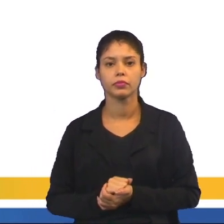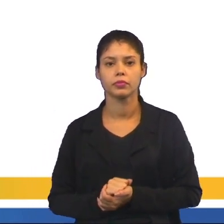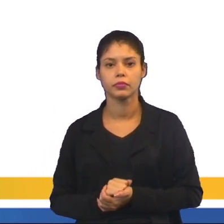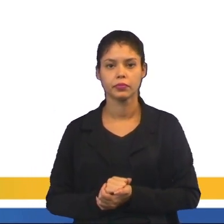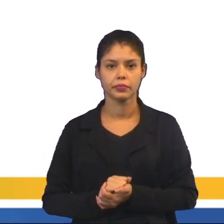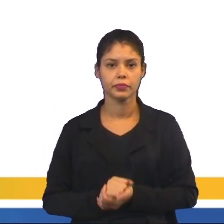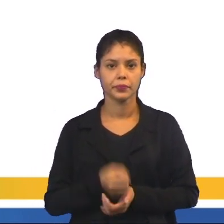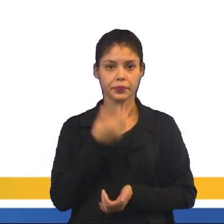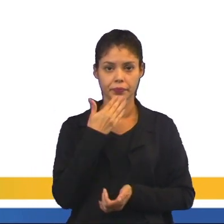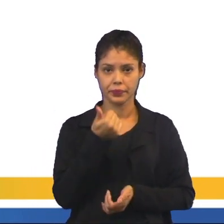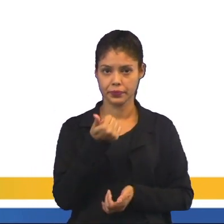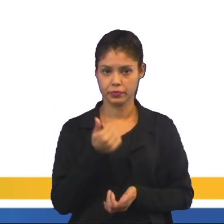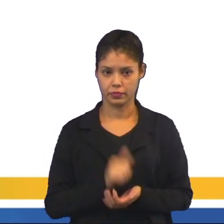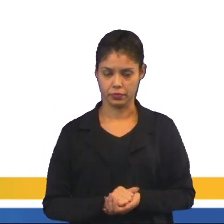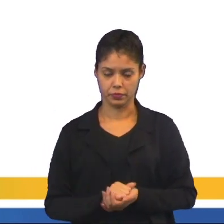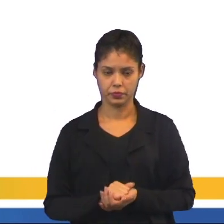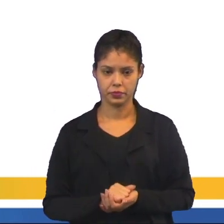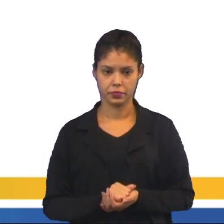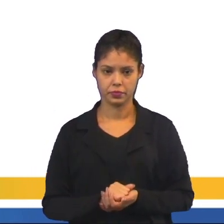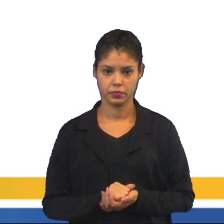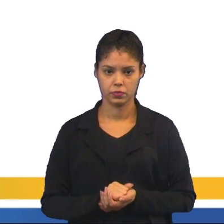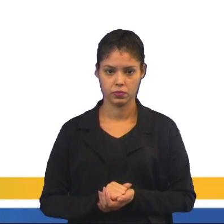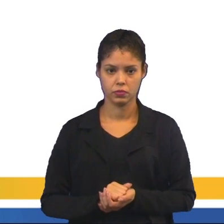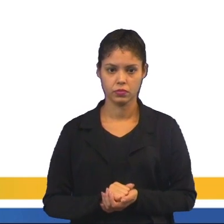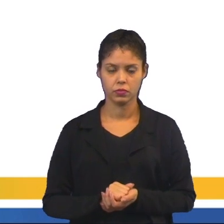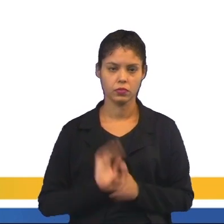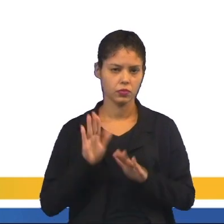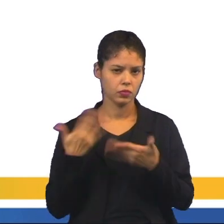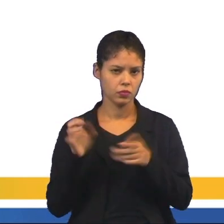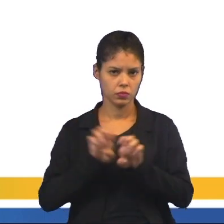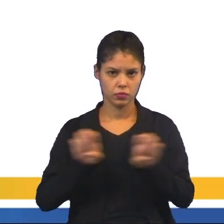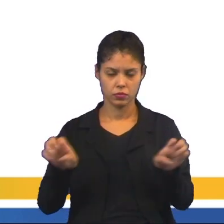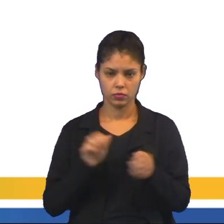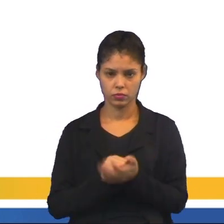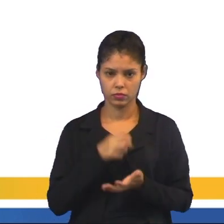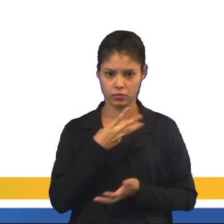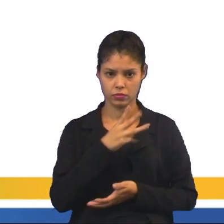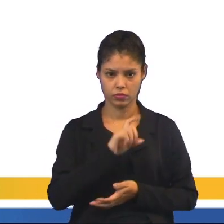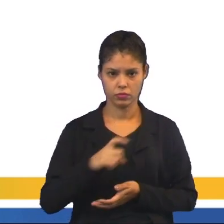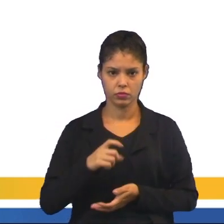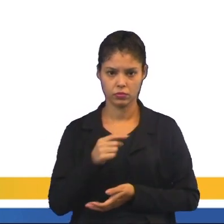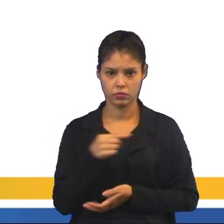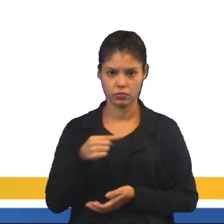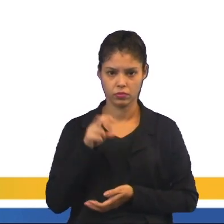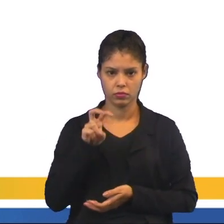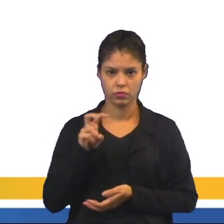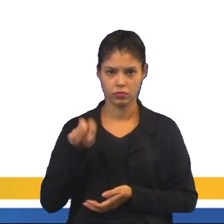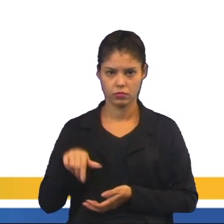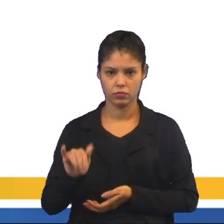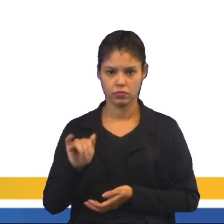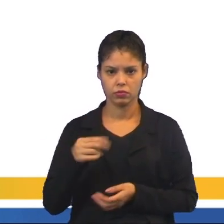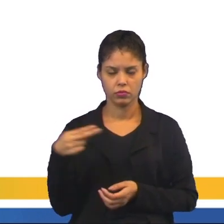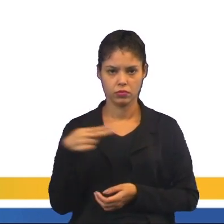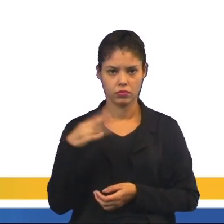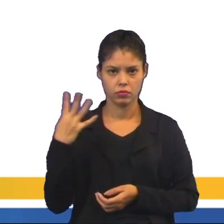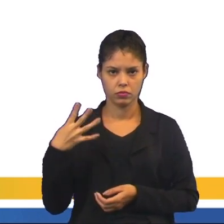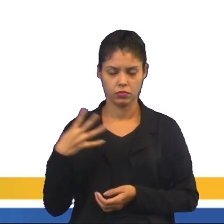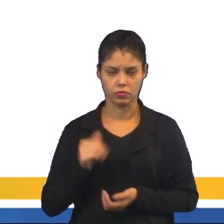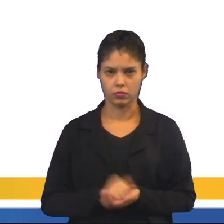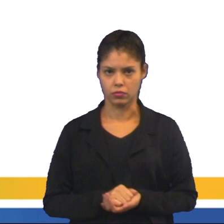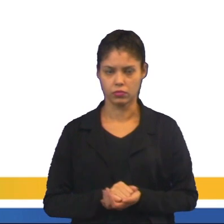2y. Tudo bem? Então, vamos lá. A nossa equação é quem? 3x menos 5y igual a 4.